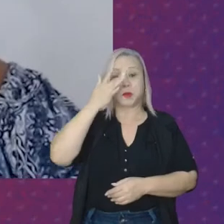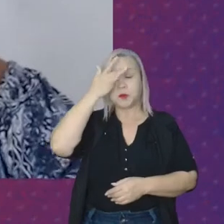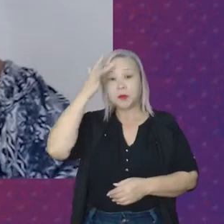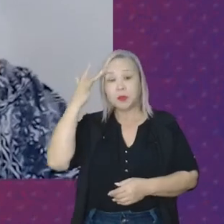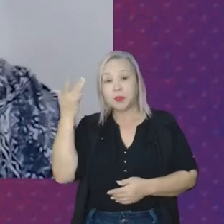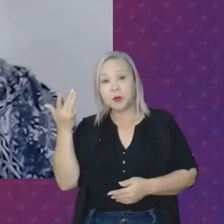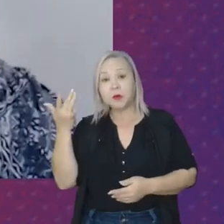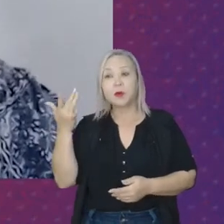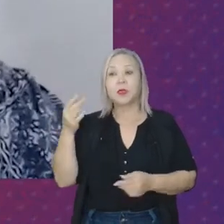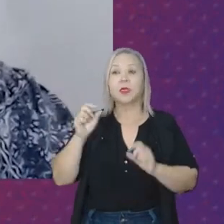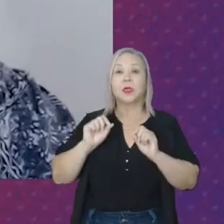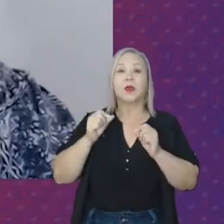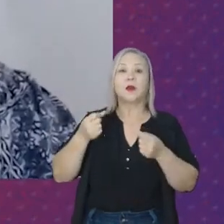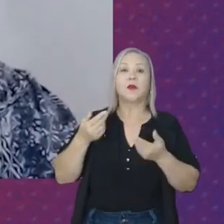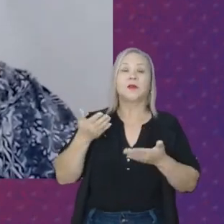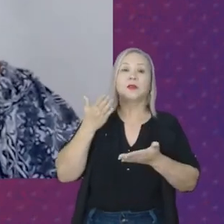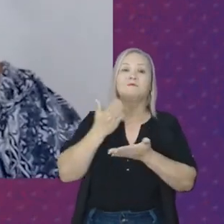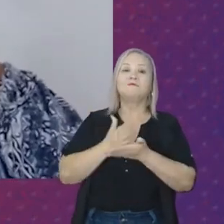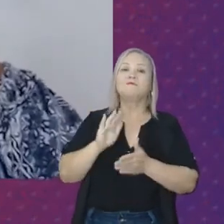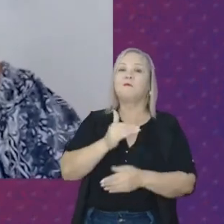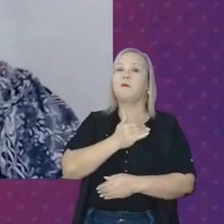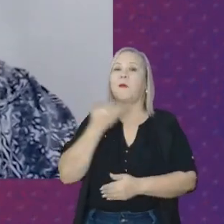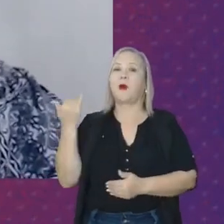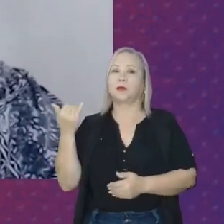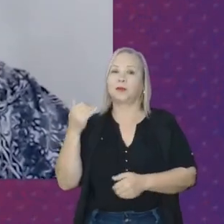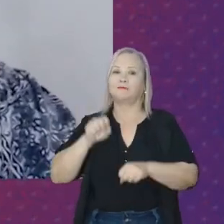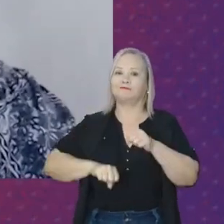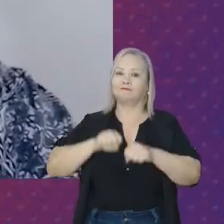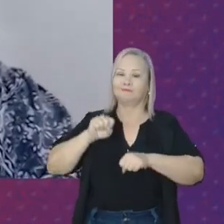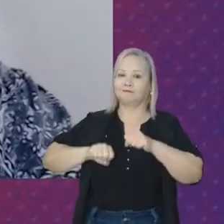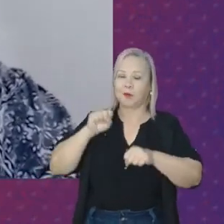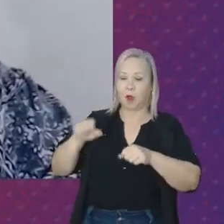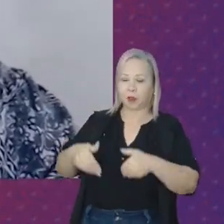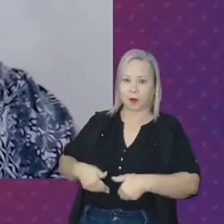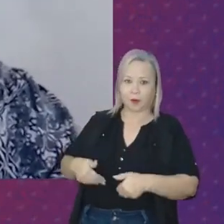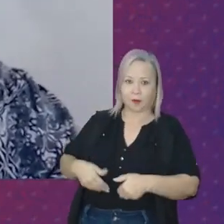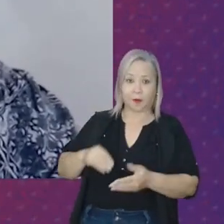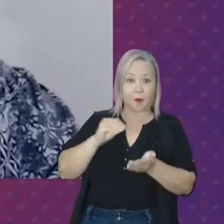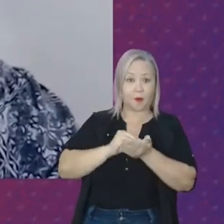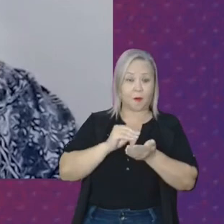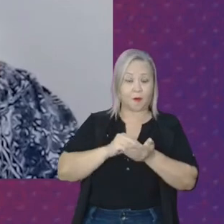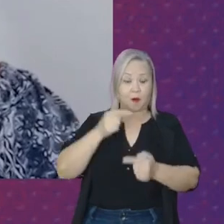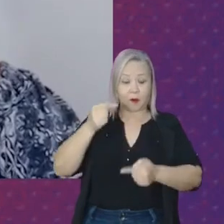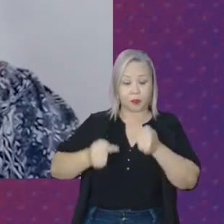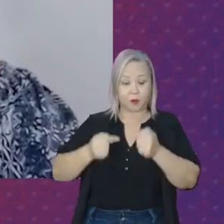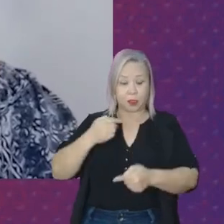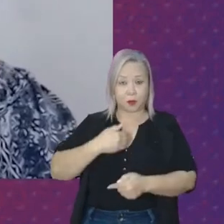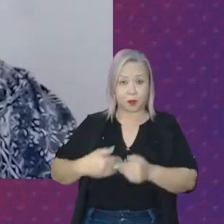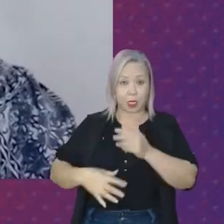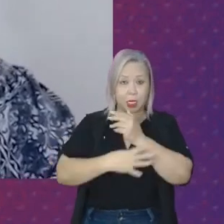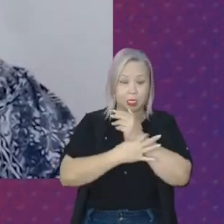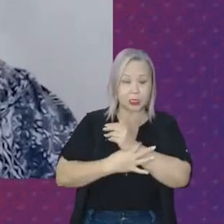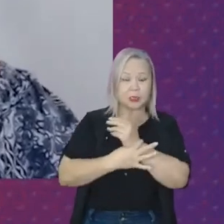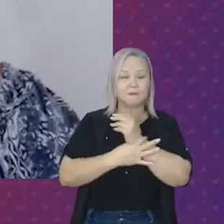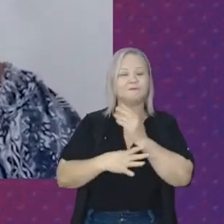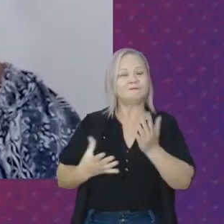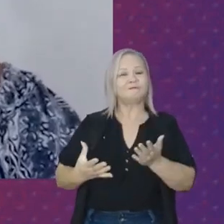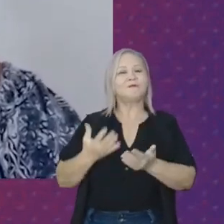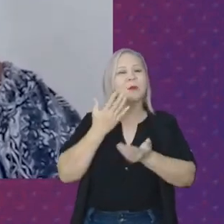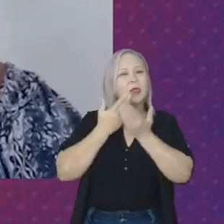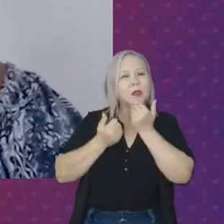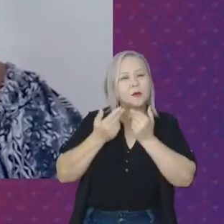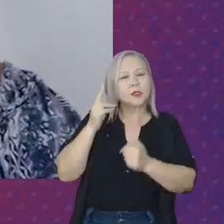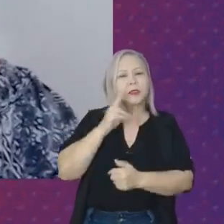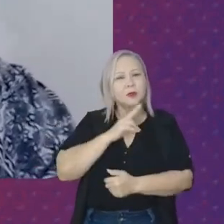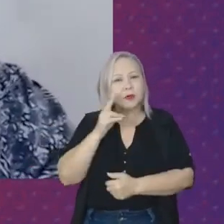sendo assassinadas pela fome, por uma falta de política pública que garantisse a segurança alimentar e